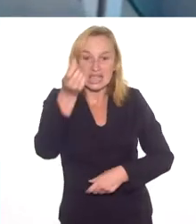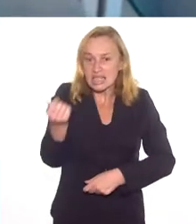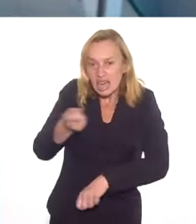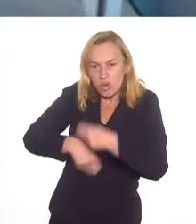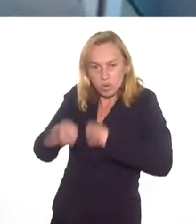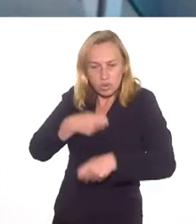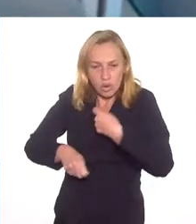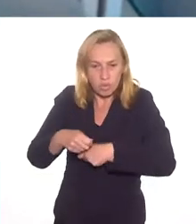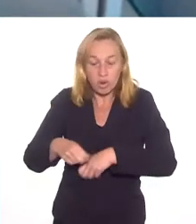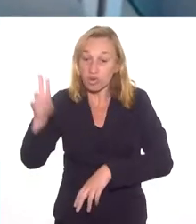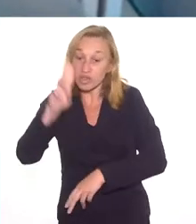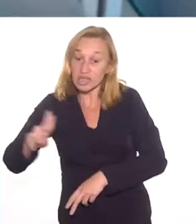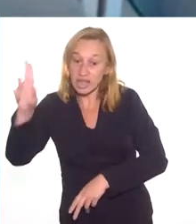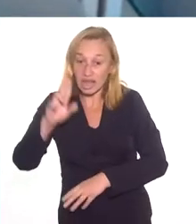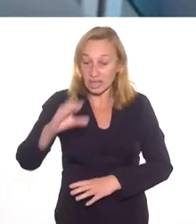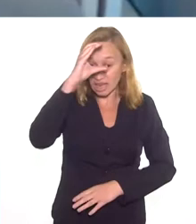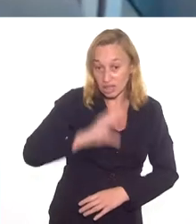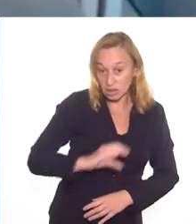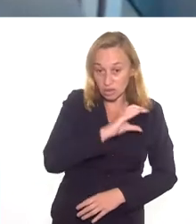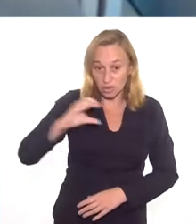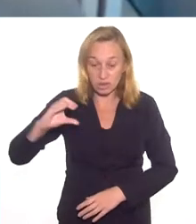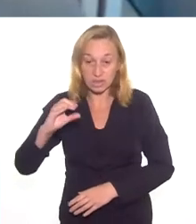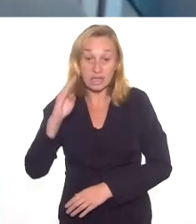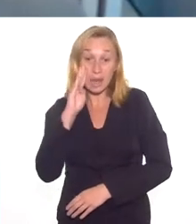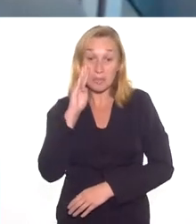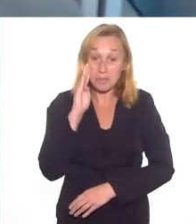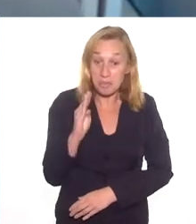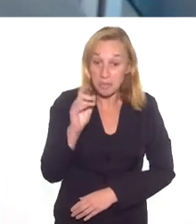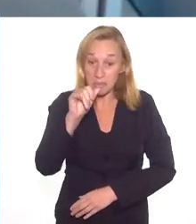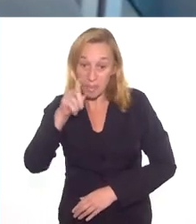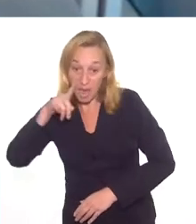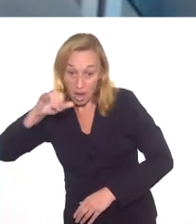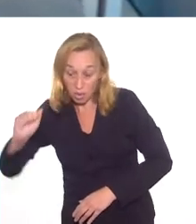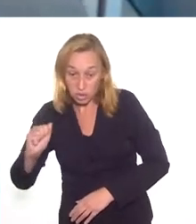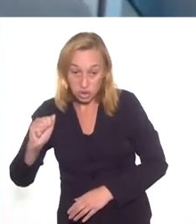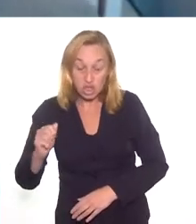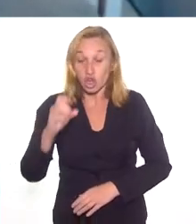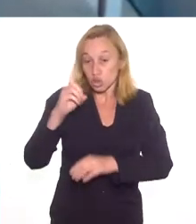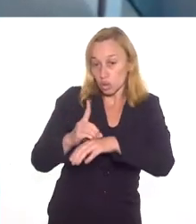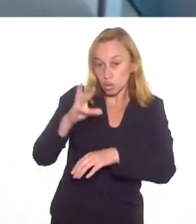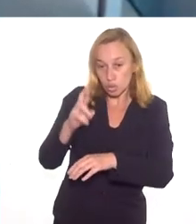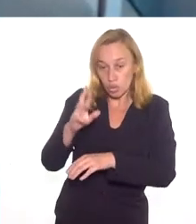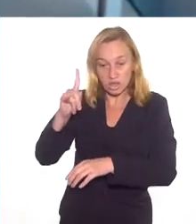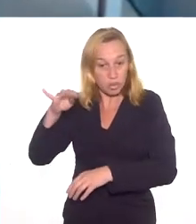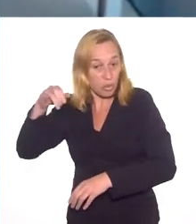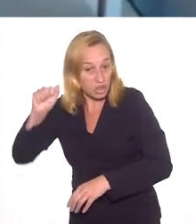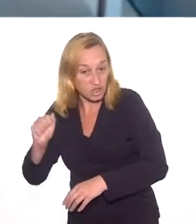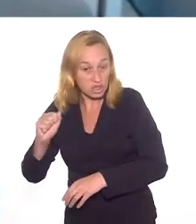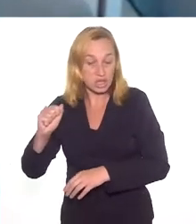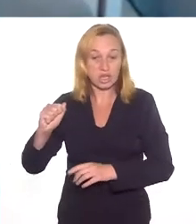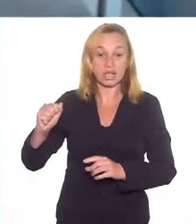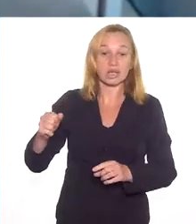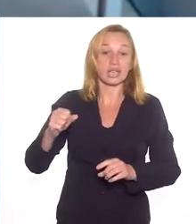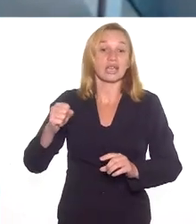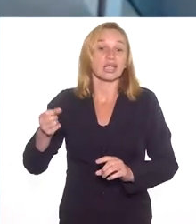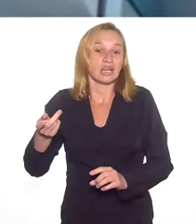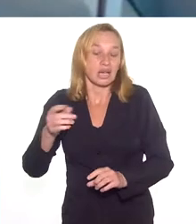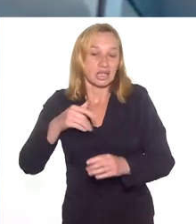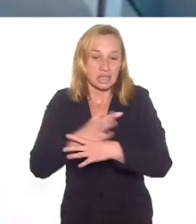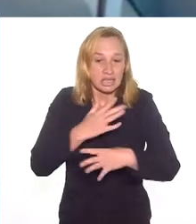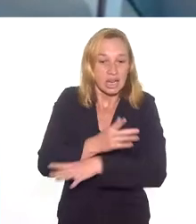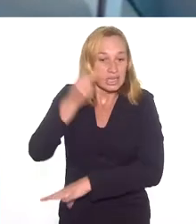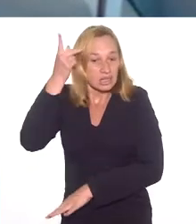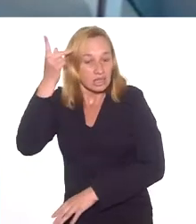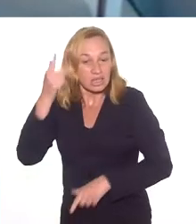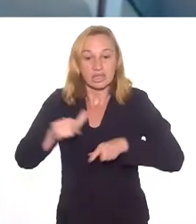Ciências Econômicas pela Universidade Católica de Louvain, na Bélgica, e doutor em Antropologia Social pela Universidade de São